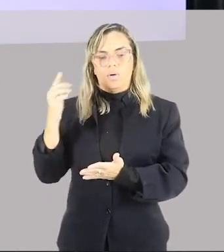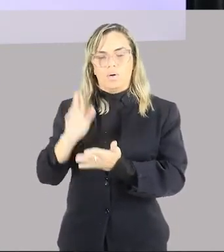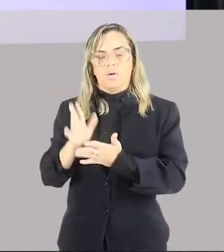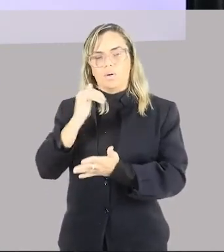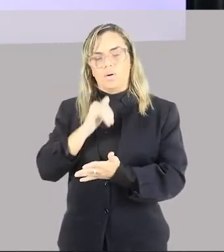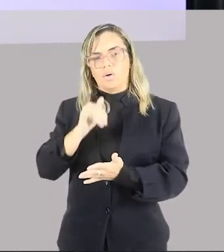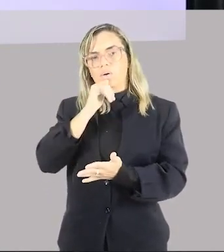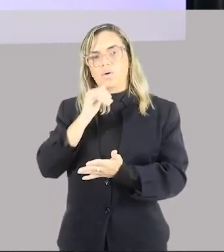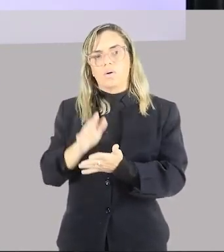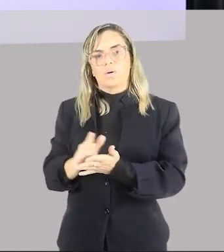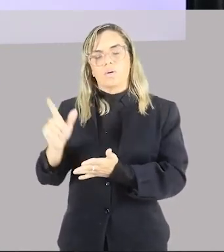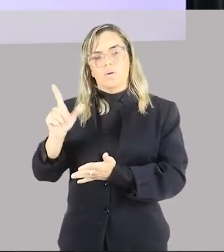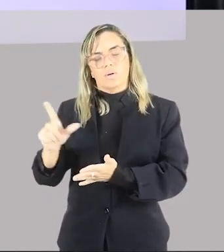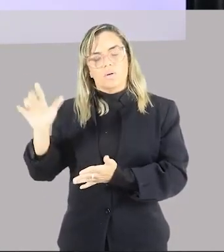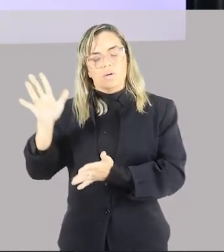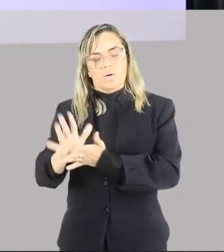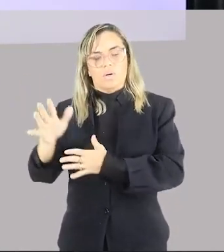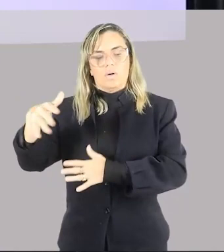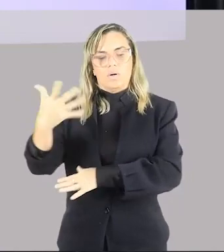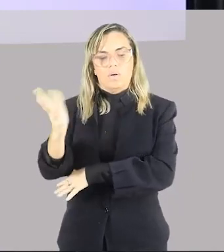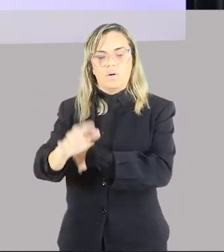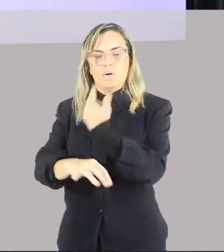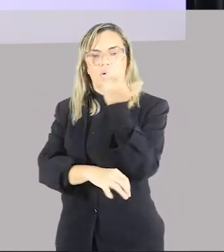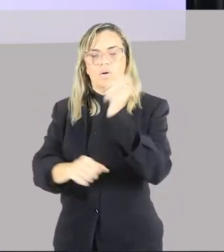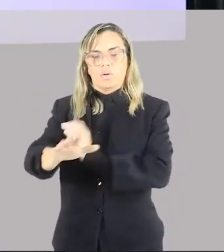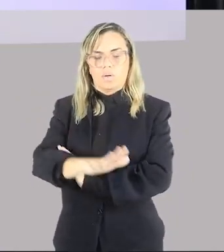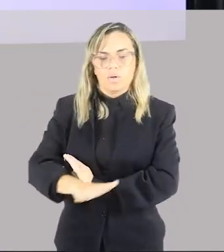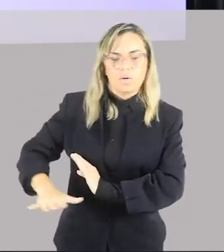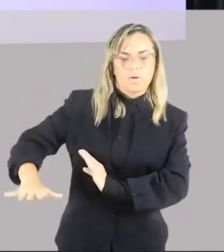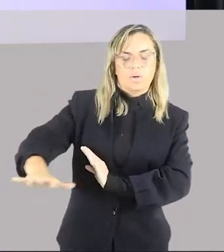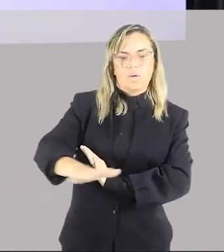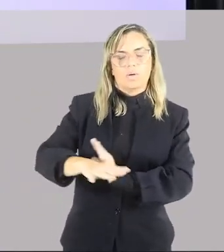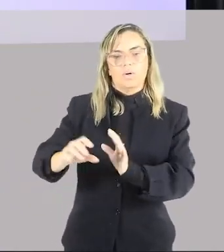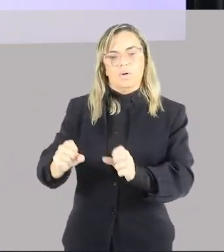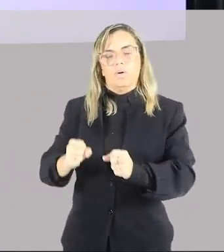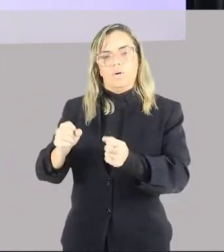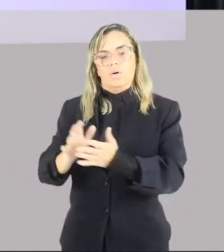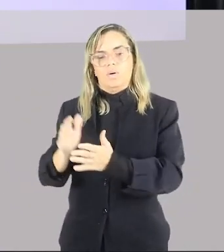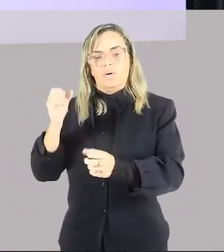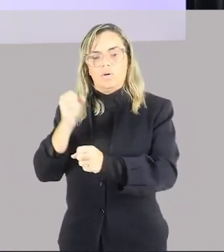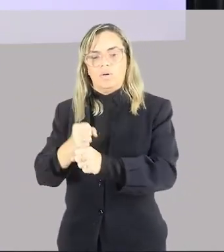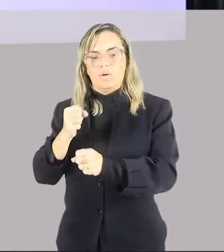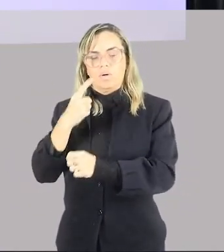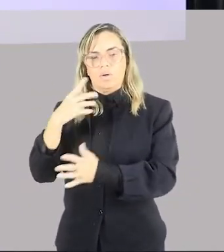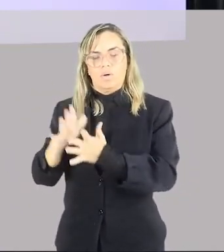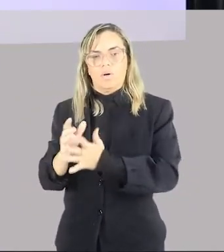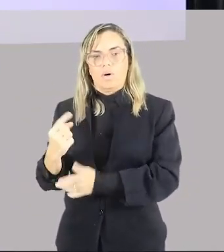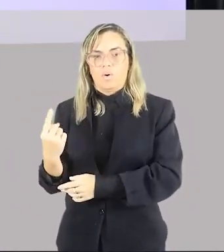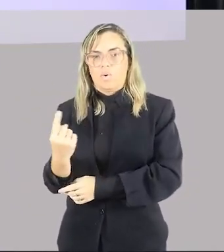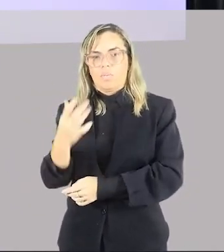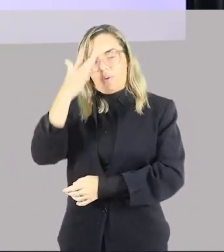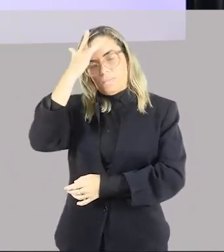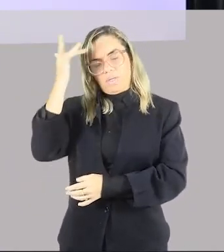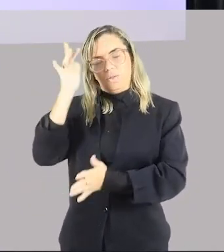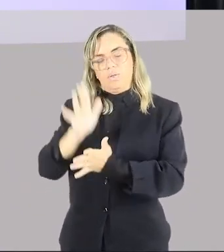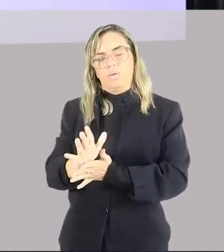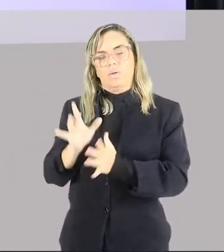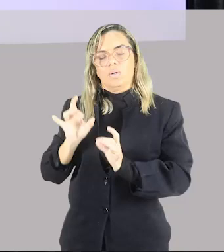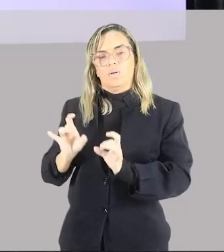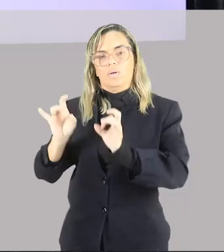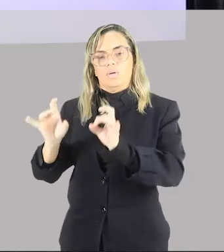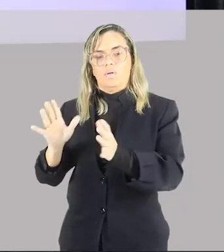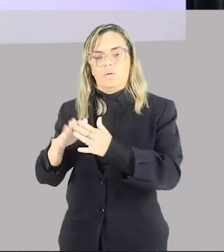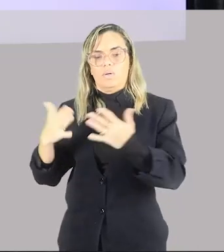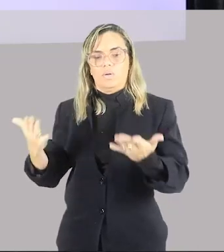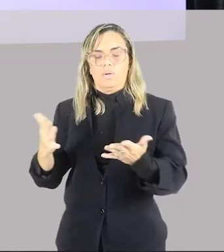ambiental. Eu vou estar dando a licença, dando a autorização ambiental a uma pessoa em específico. Eu não vou estar determinando, se você